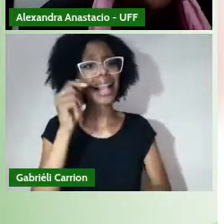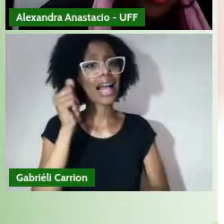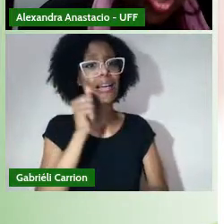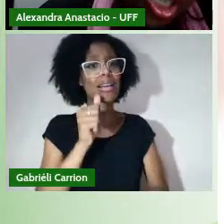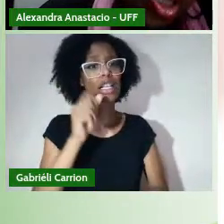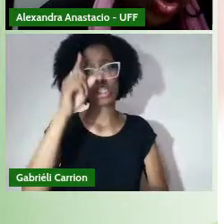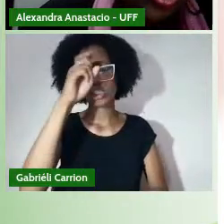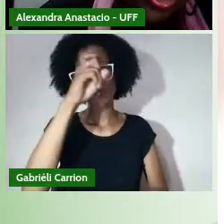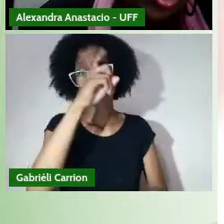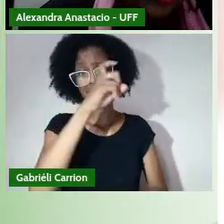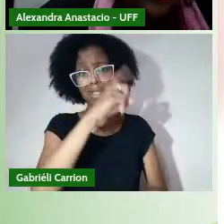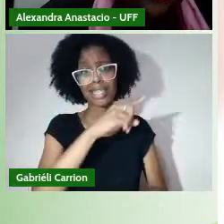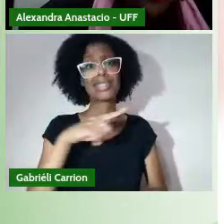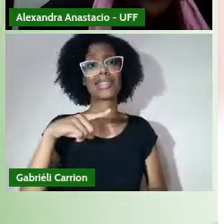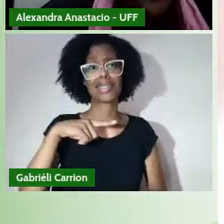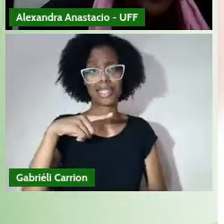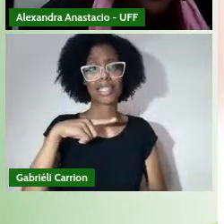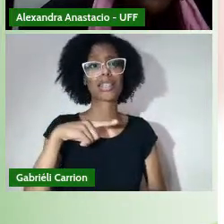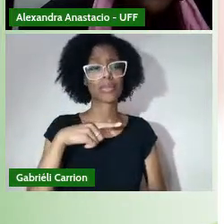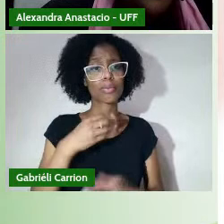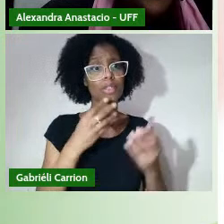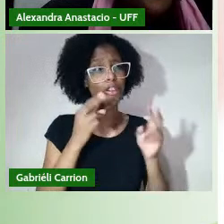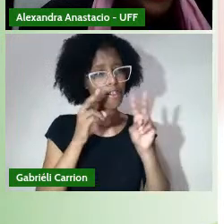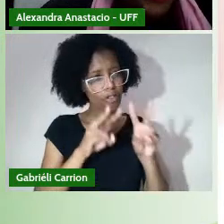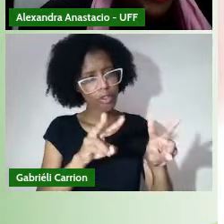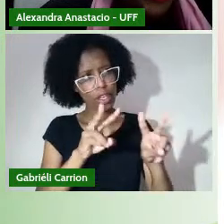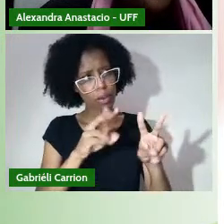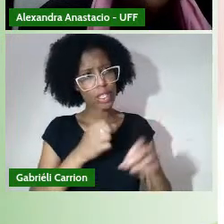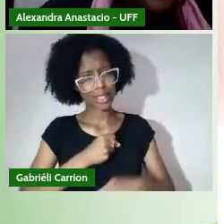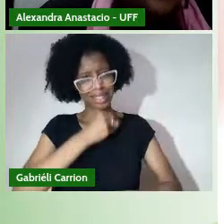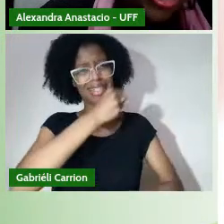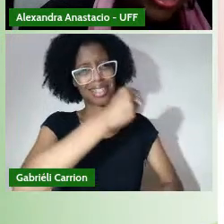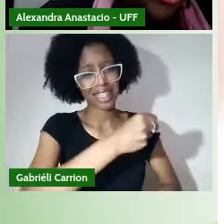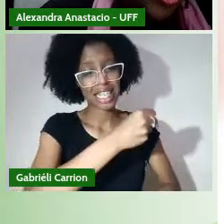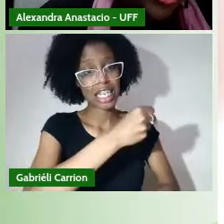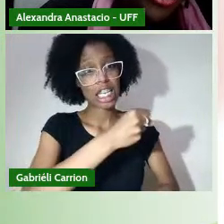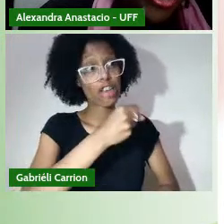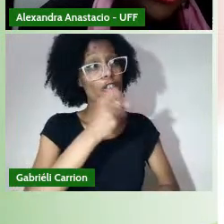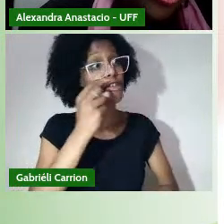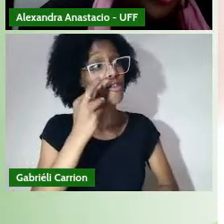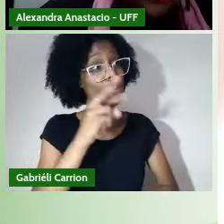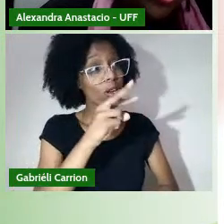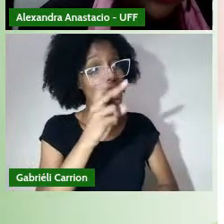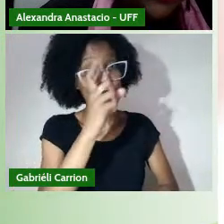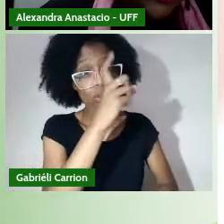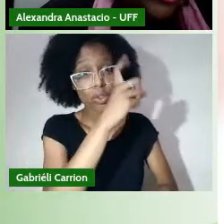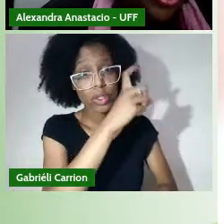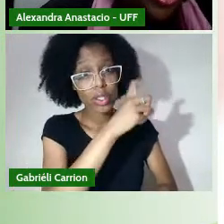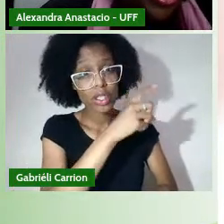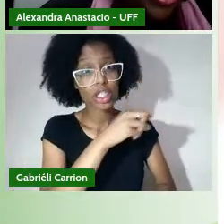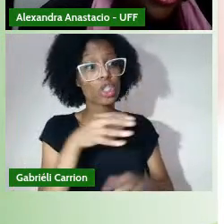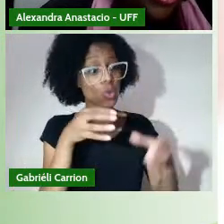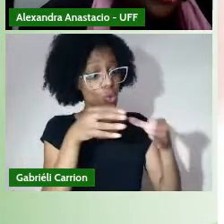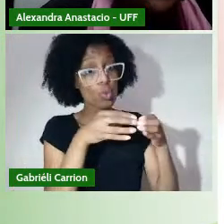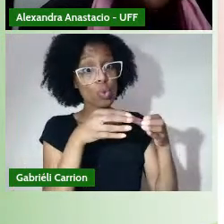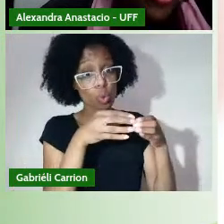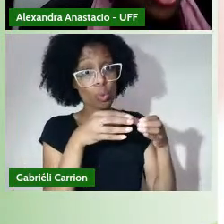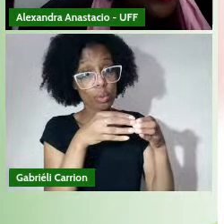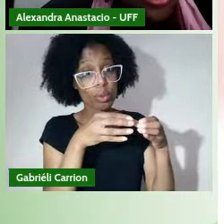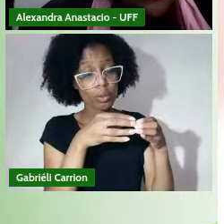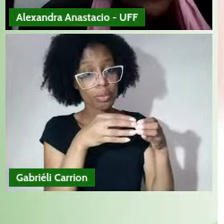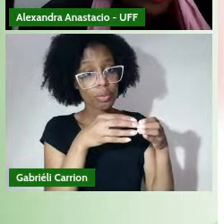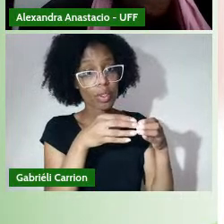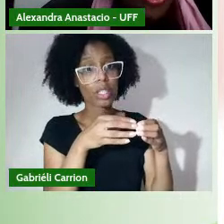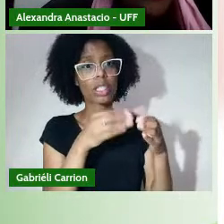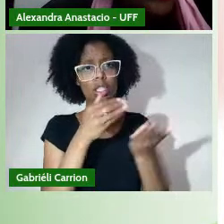mazelas, se colocando e olhando com os olhos dos outros, as dificuldades que esses grupos